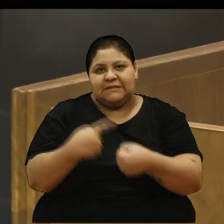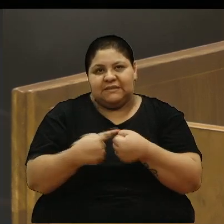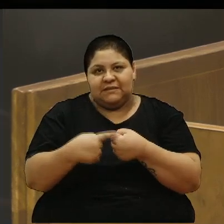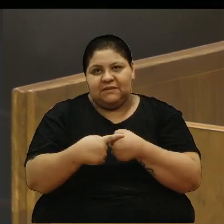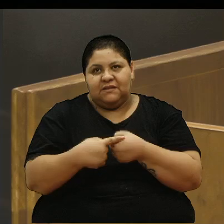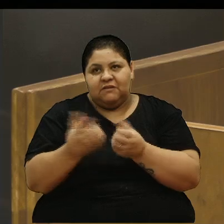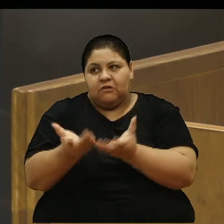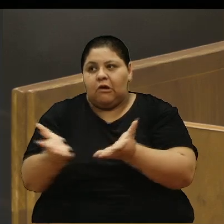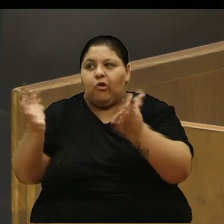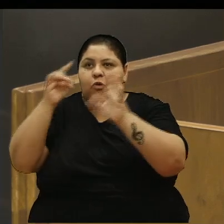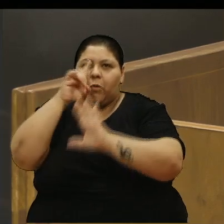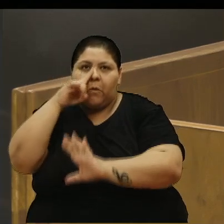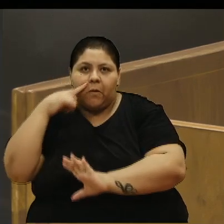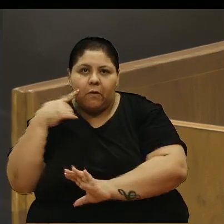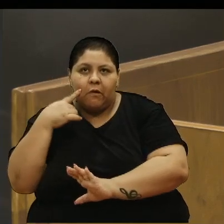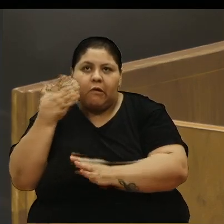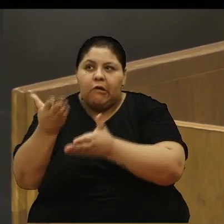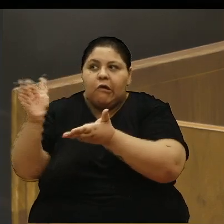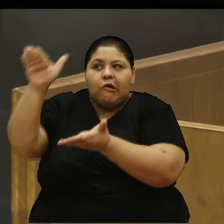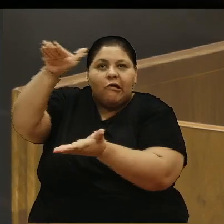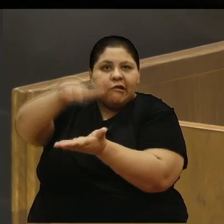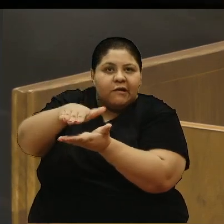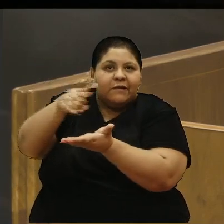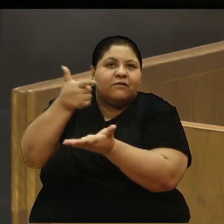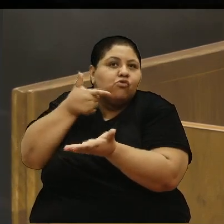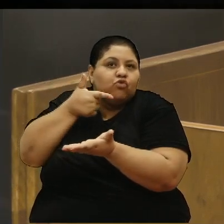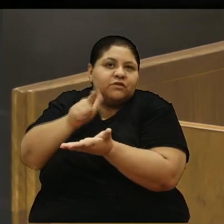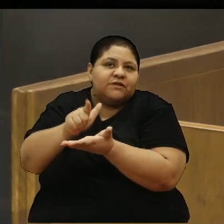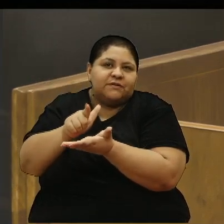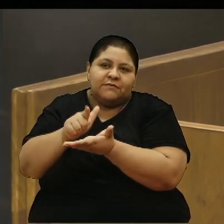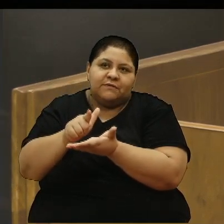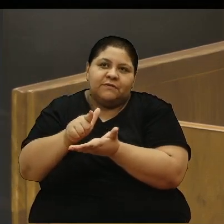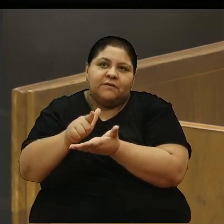container amarelo, aquele da tampinha, não está dando mais, né? Ele é um